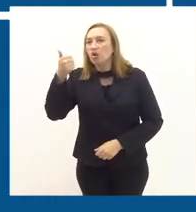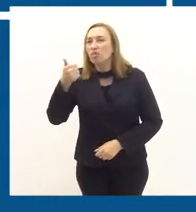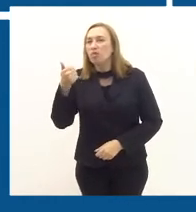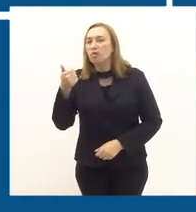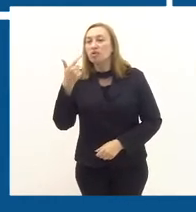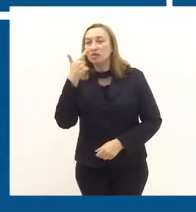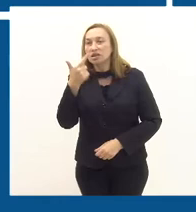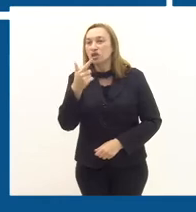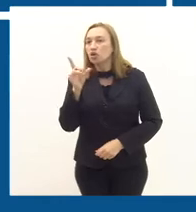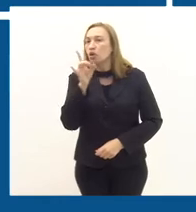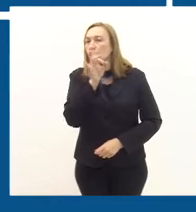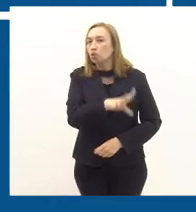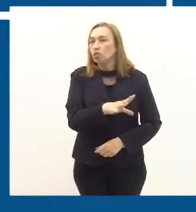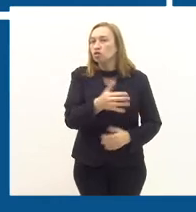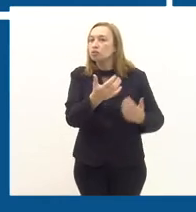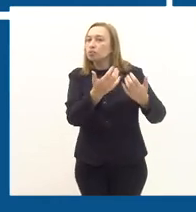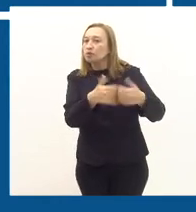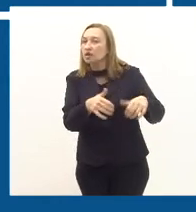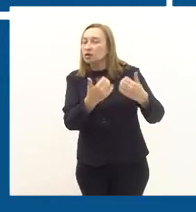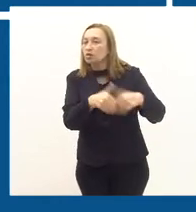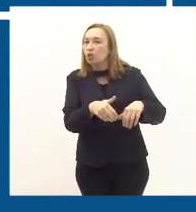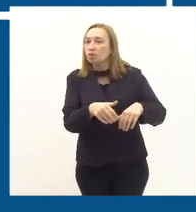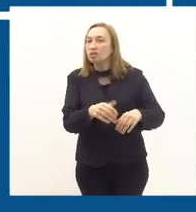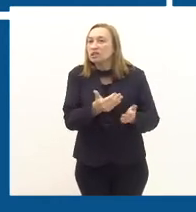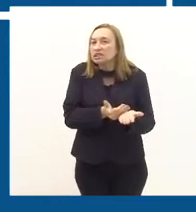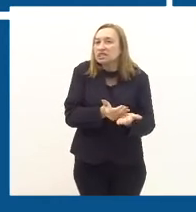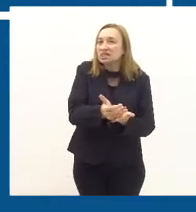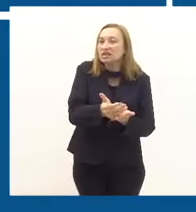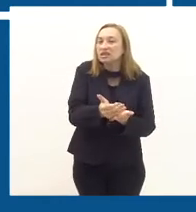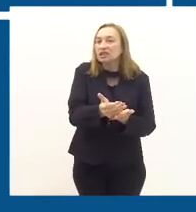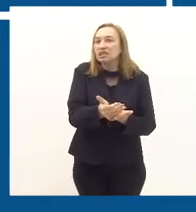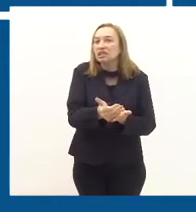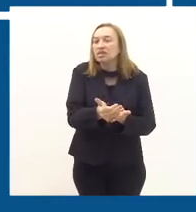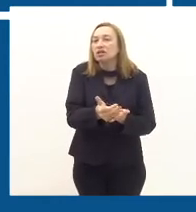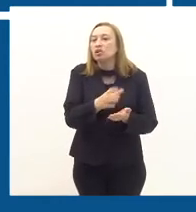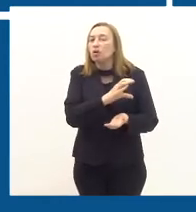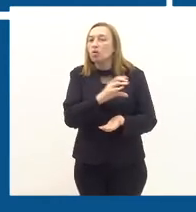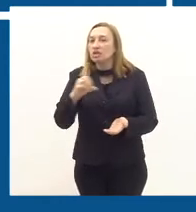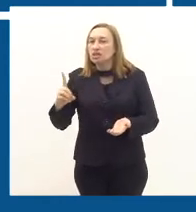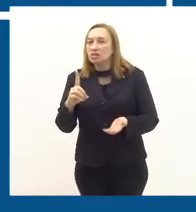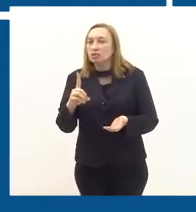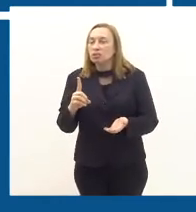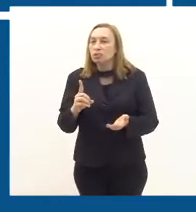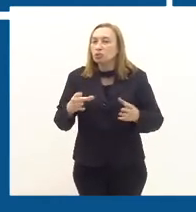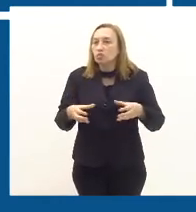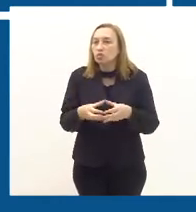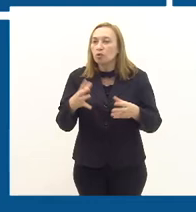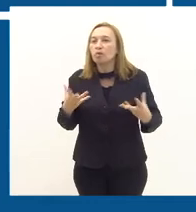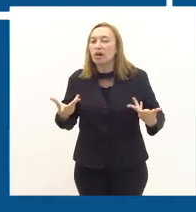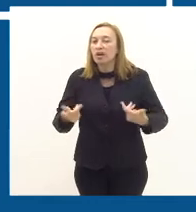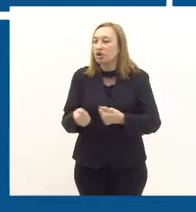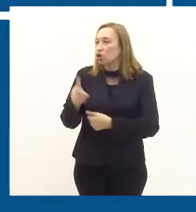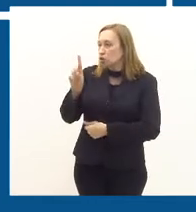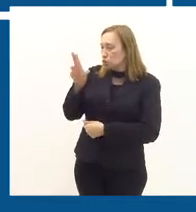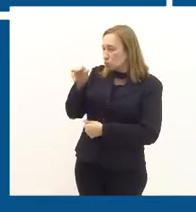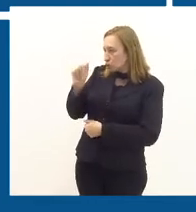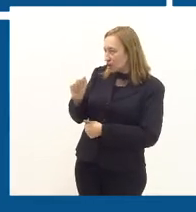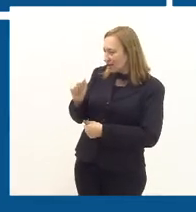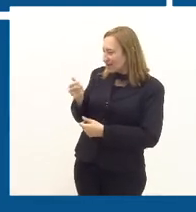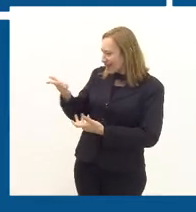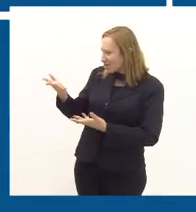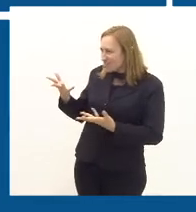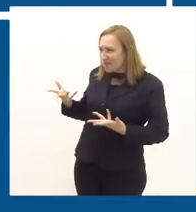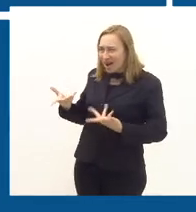foi Petrópolis, tá? A gente inaugurou, Marcelo Prato é o coordenador, uma equipe maravilhosa, a Duda está ali,